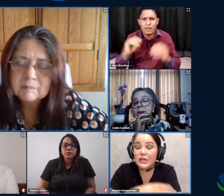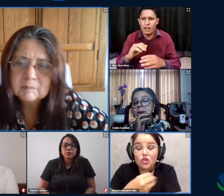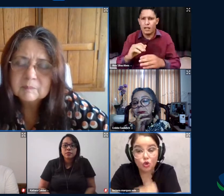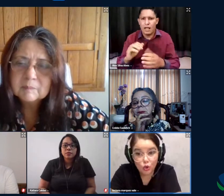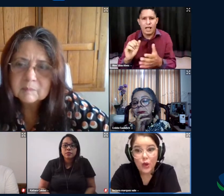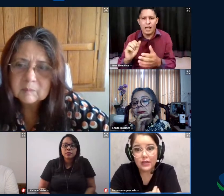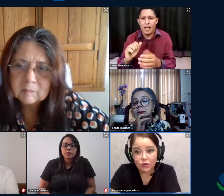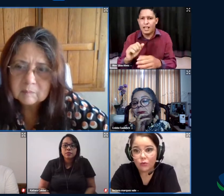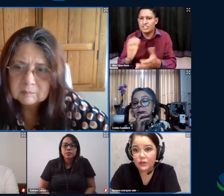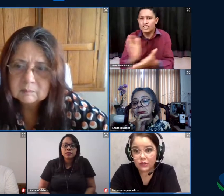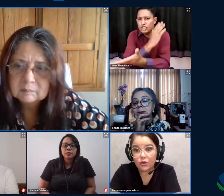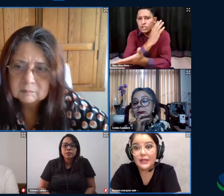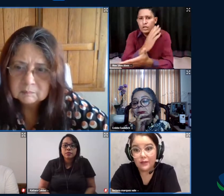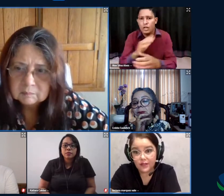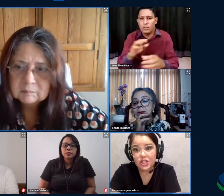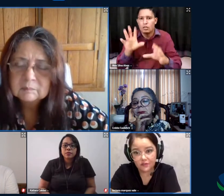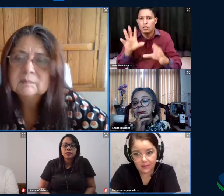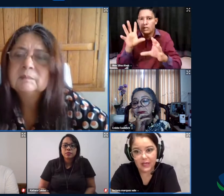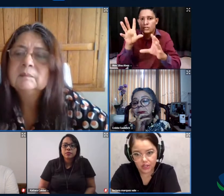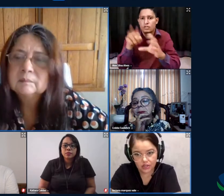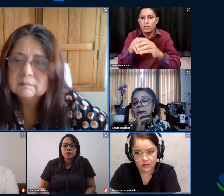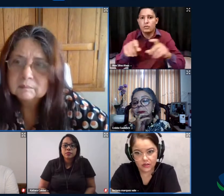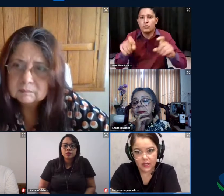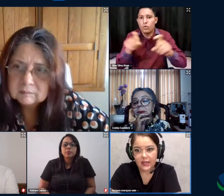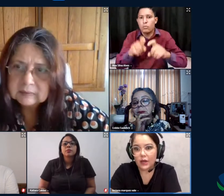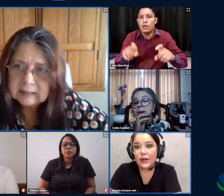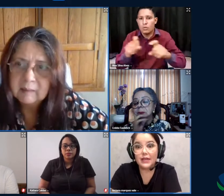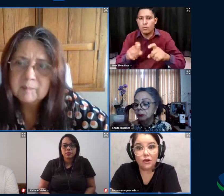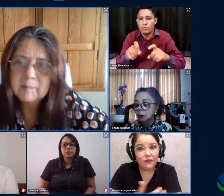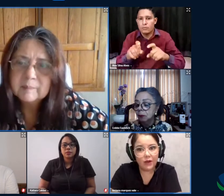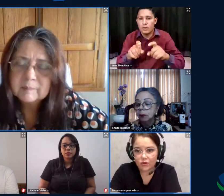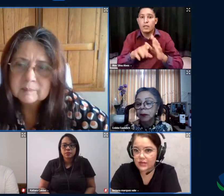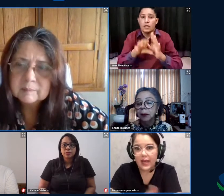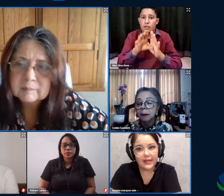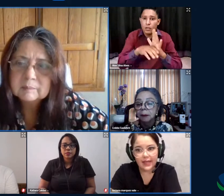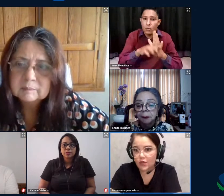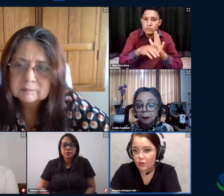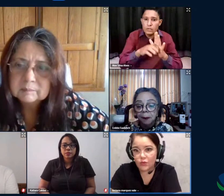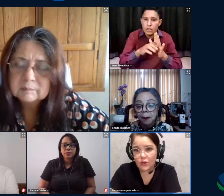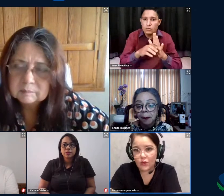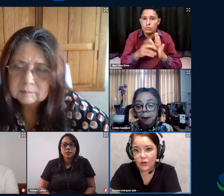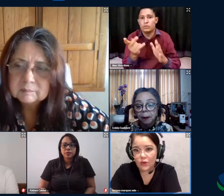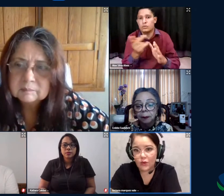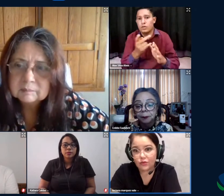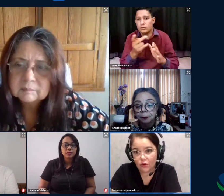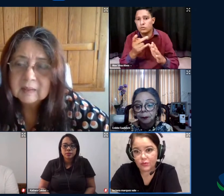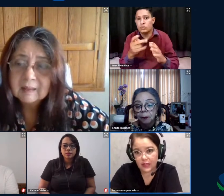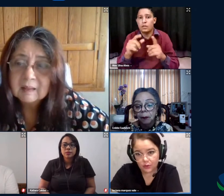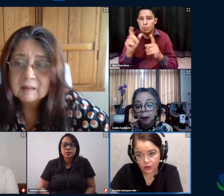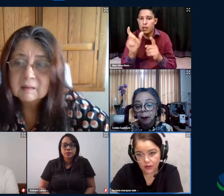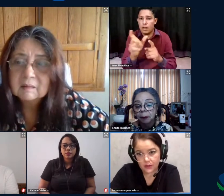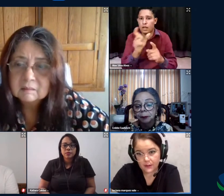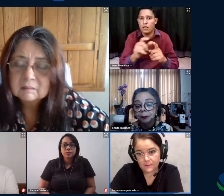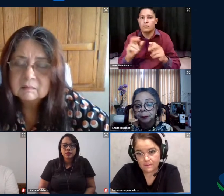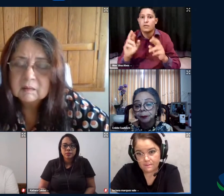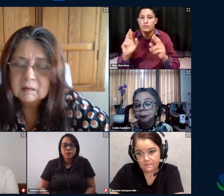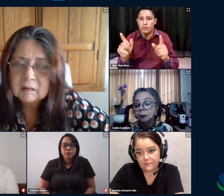do computador, excluo ele do computador definitivamente. Então, ele não vai constar em nenhum arquivo do